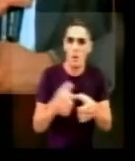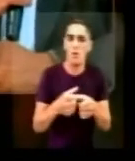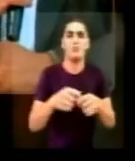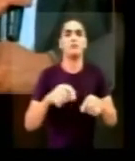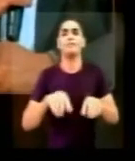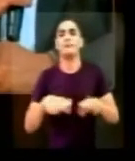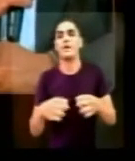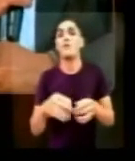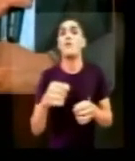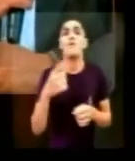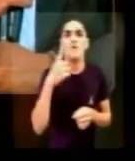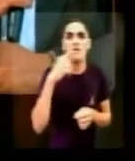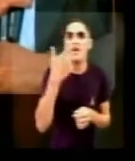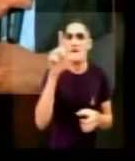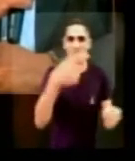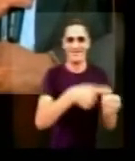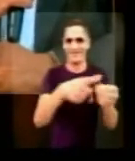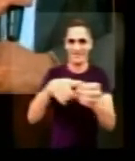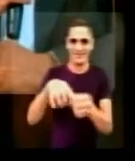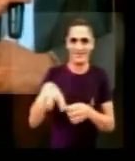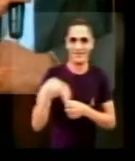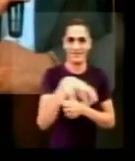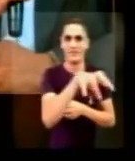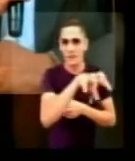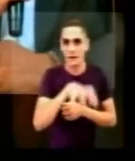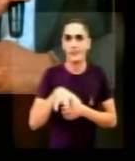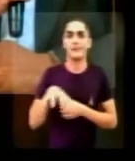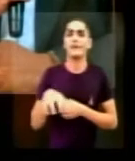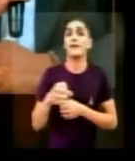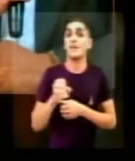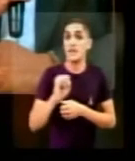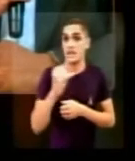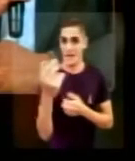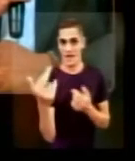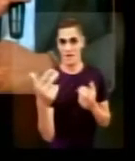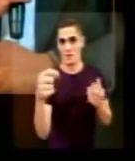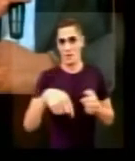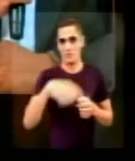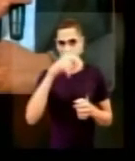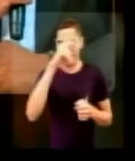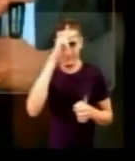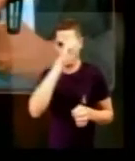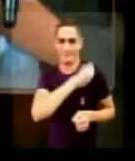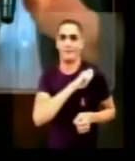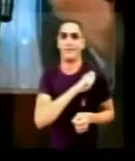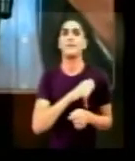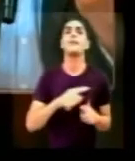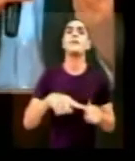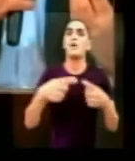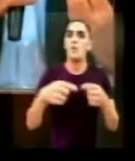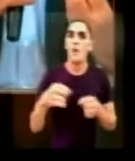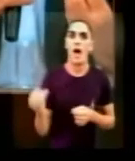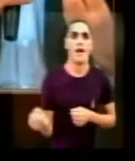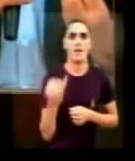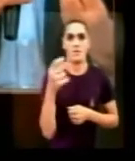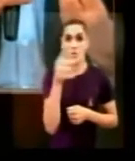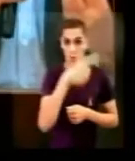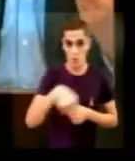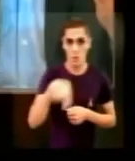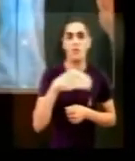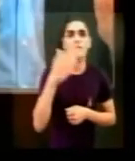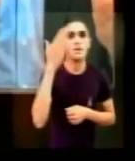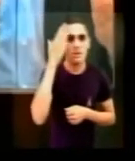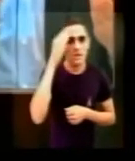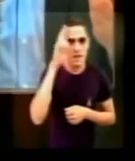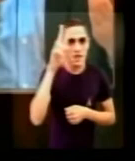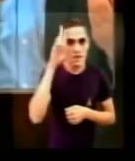88%. Então, é fundamental que vocês levem isso em consideração quando comparar São José do Rio Preto com